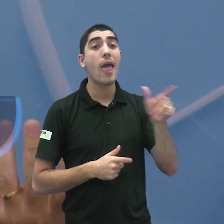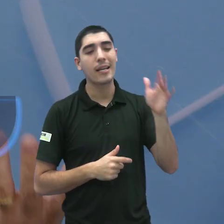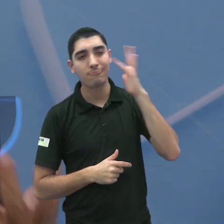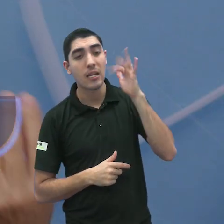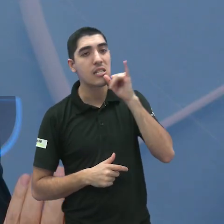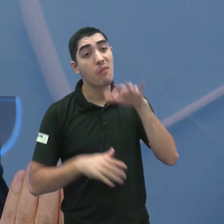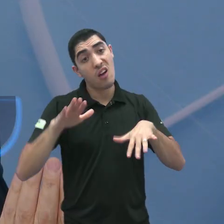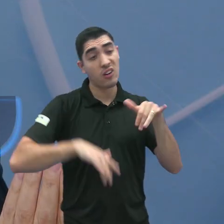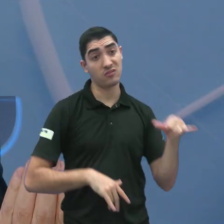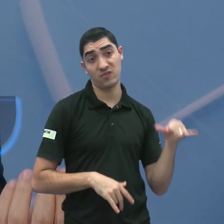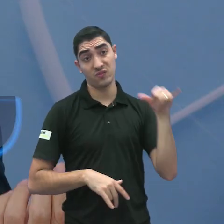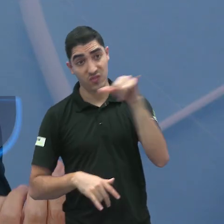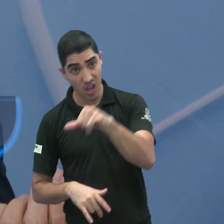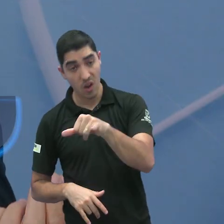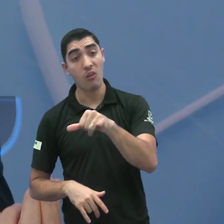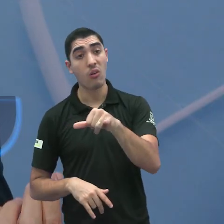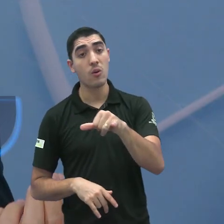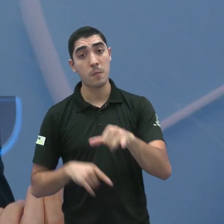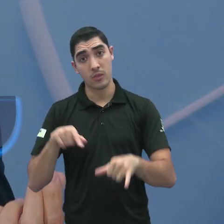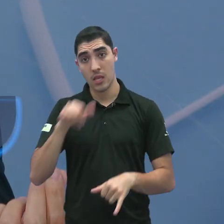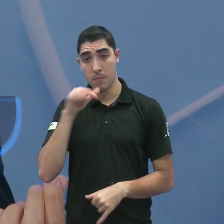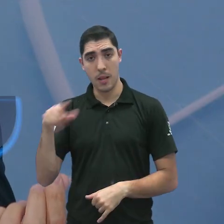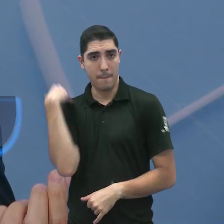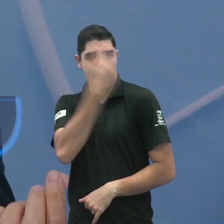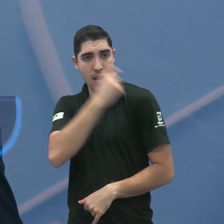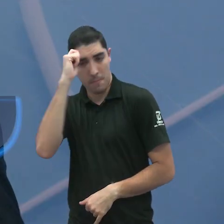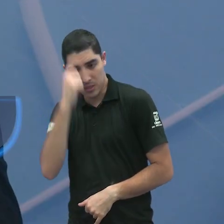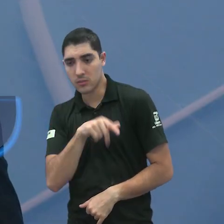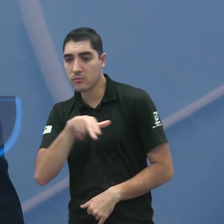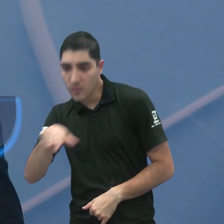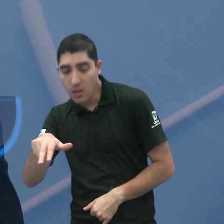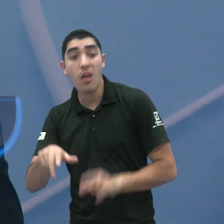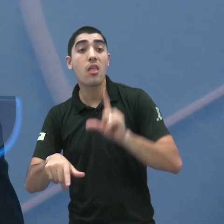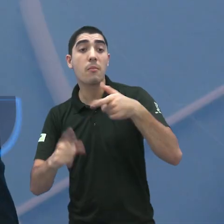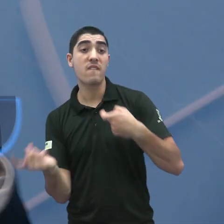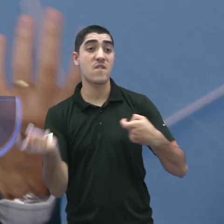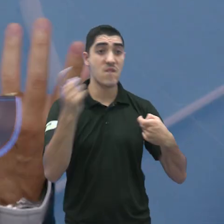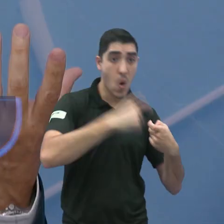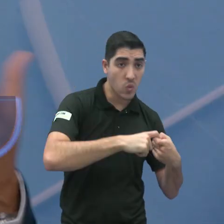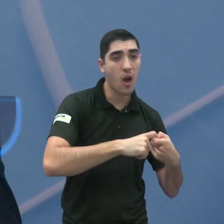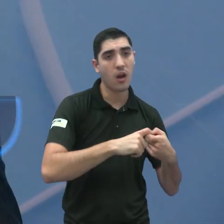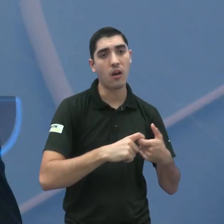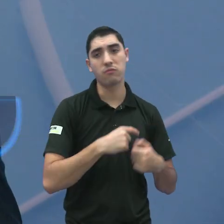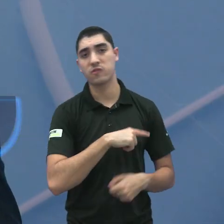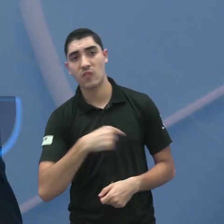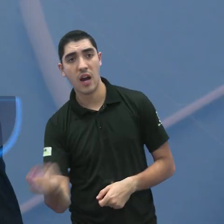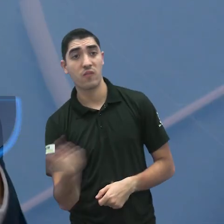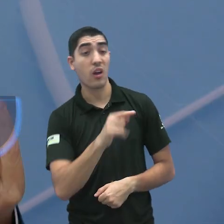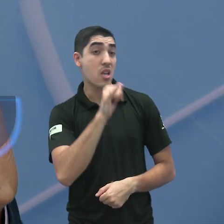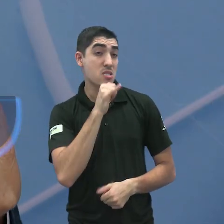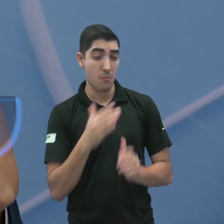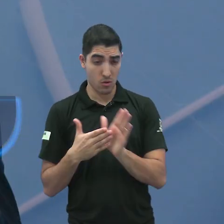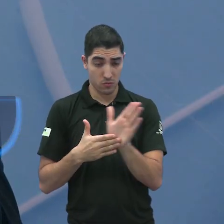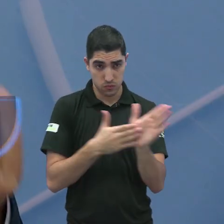geralmente se vai de avião, Aparecida no destino e a volta, né, na sua casa.